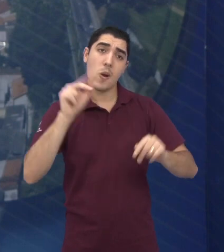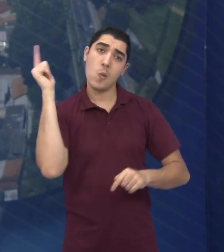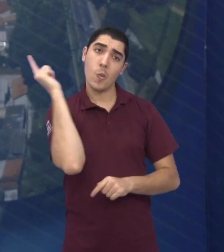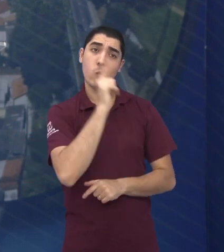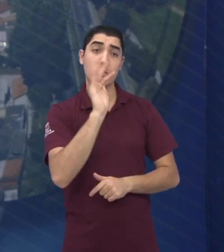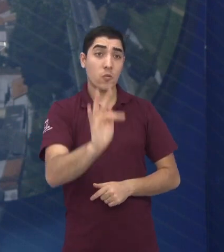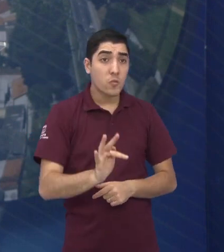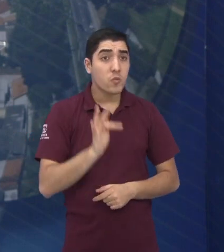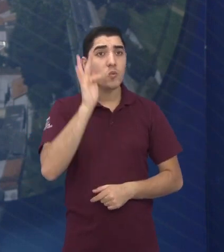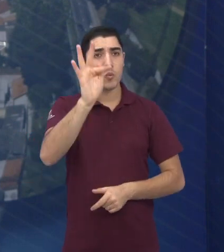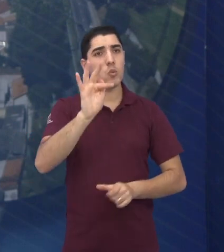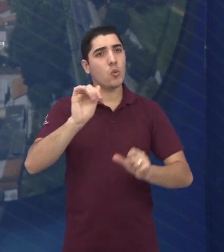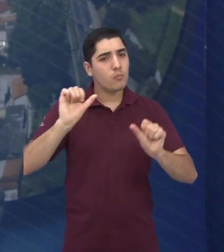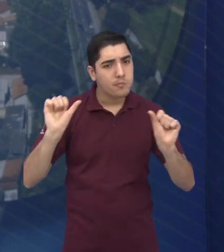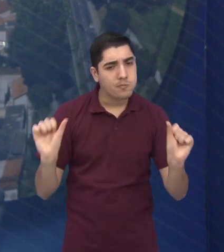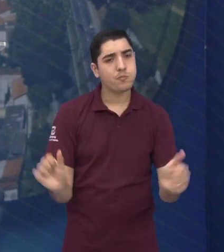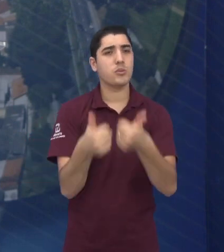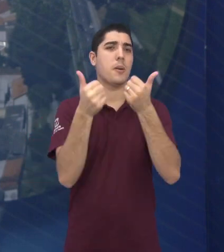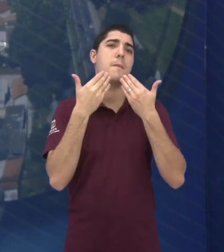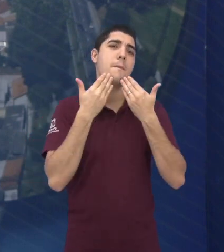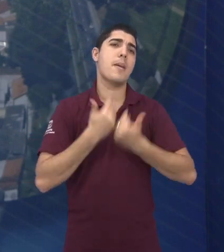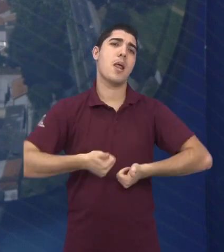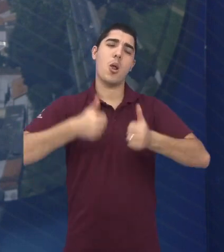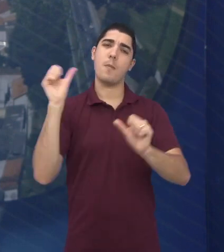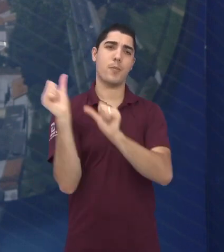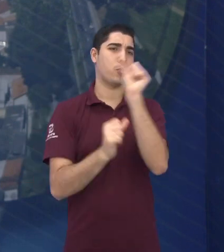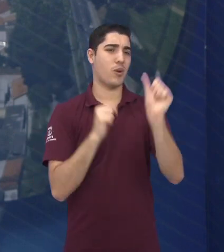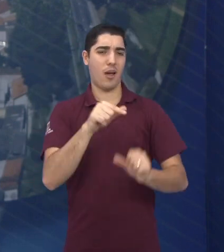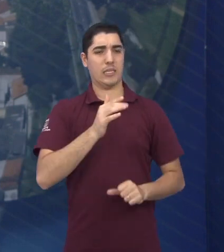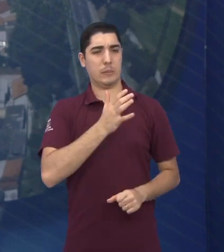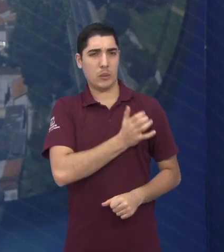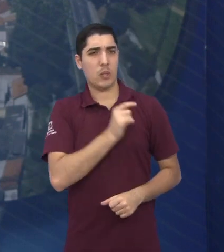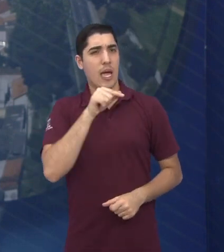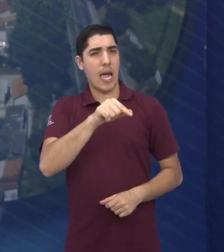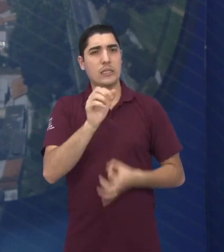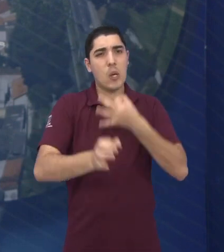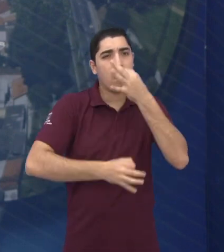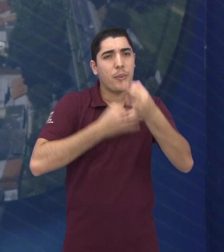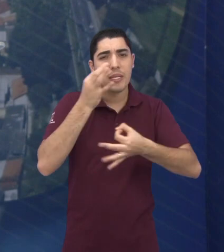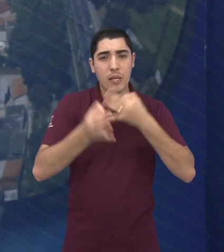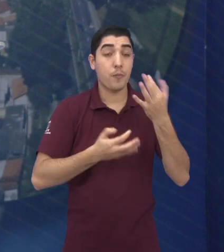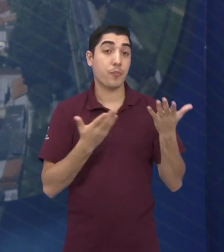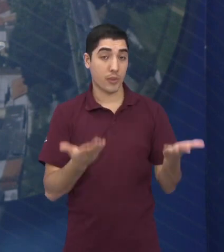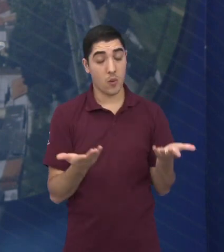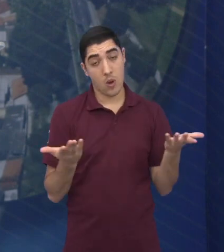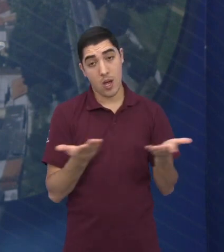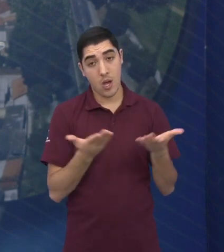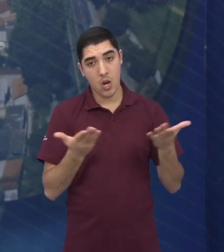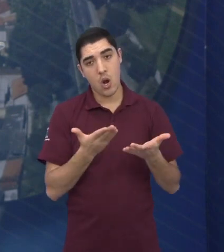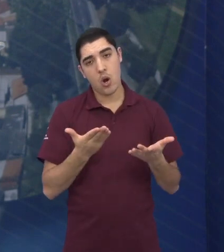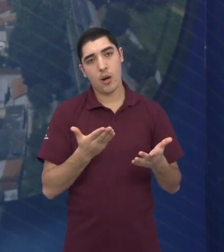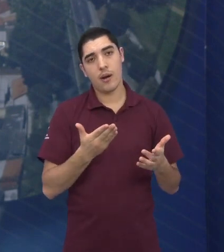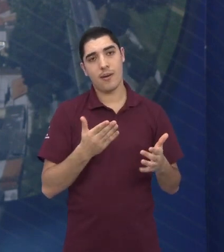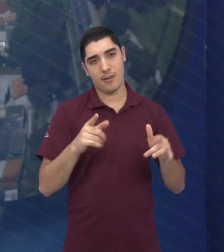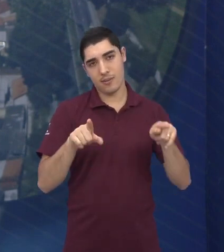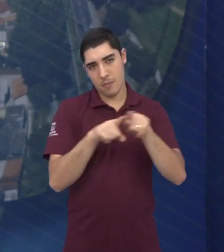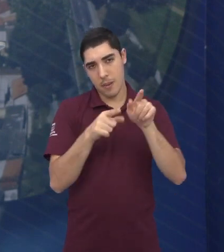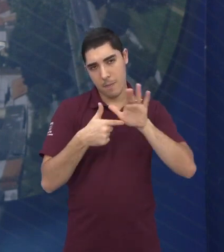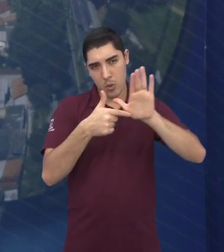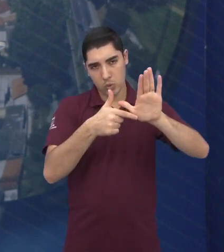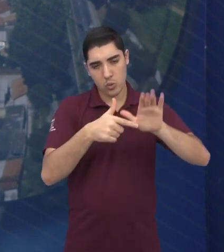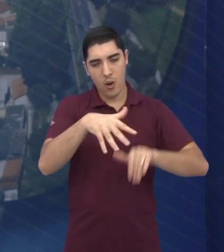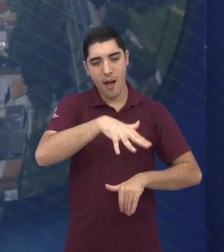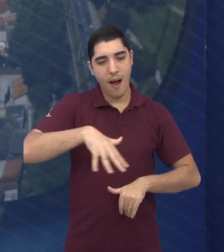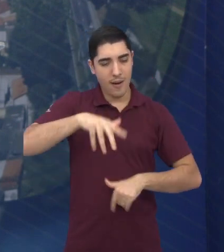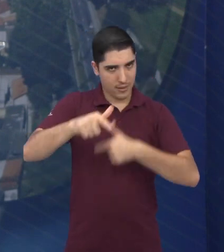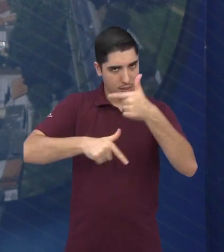consiga, mais pra frente, ter uma realidade um pouquinho diferente. A gente só para... concluir, a gente falou também da questão do